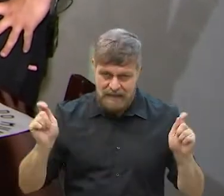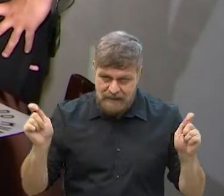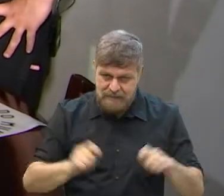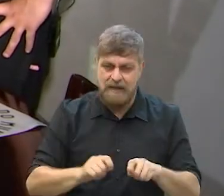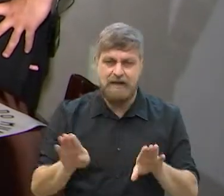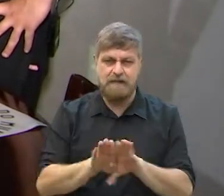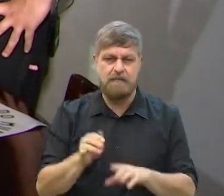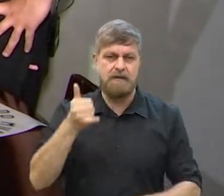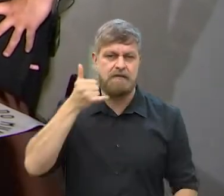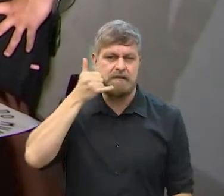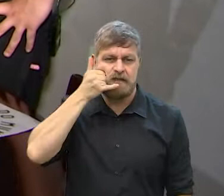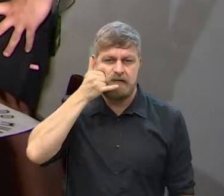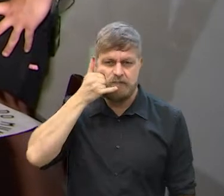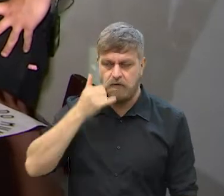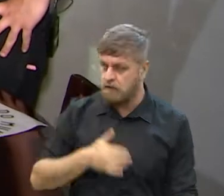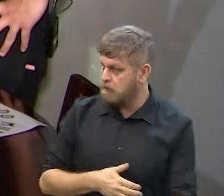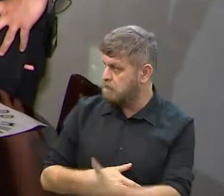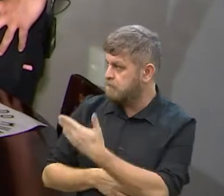pelo telefone